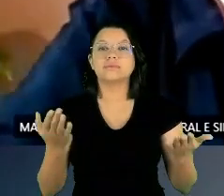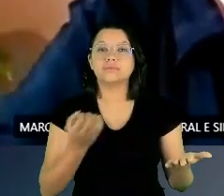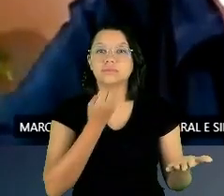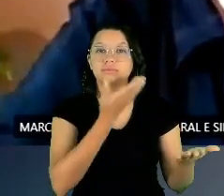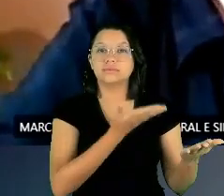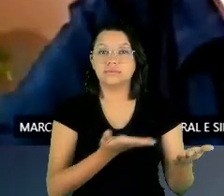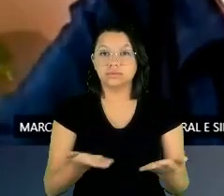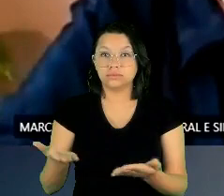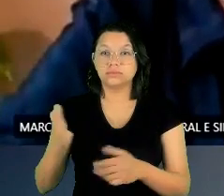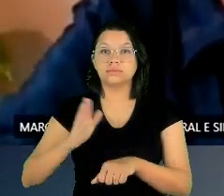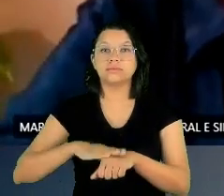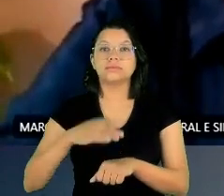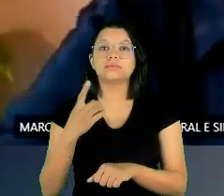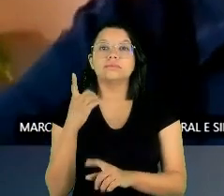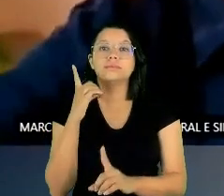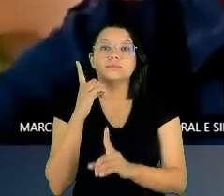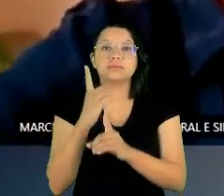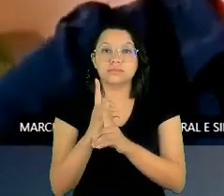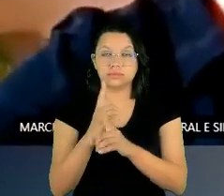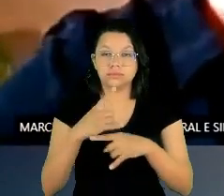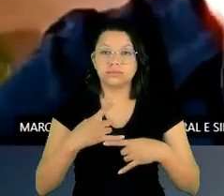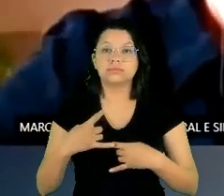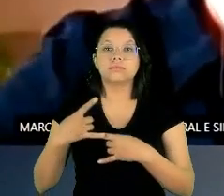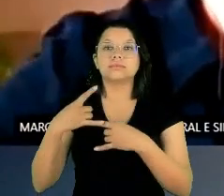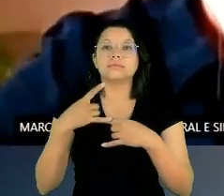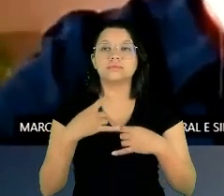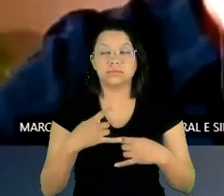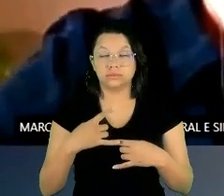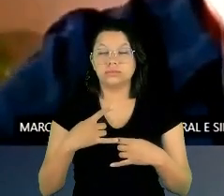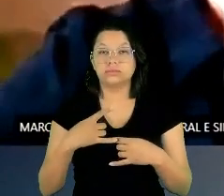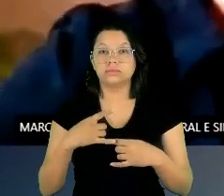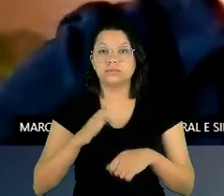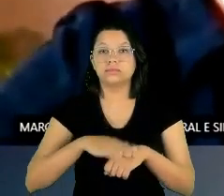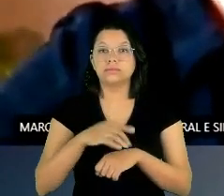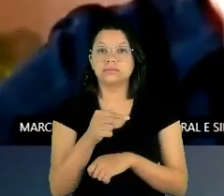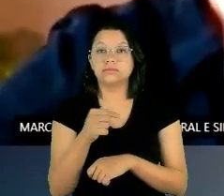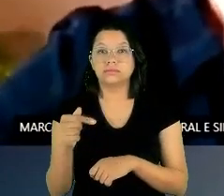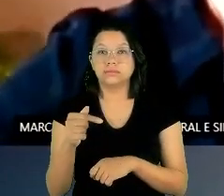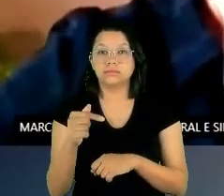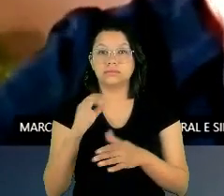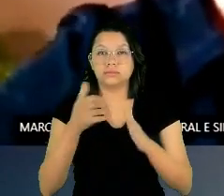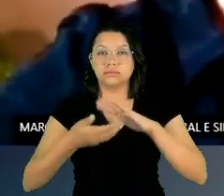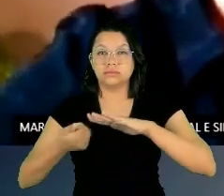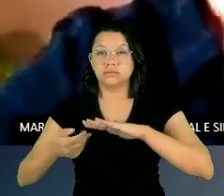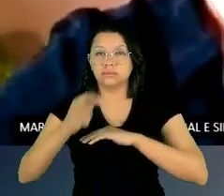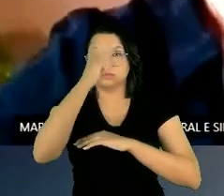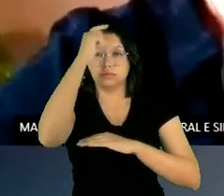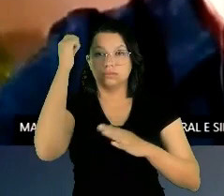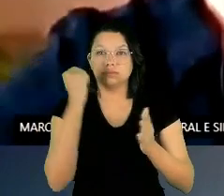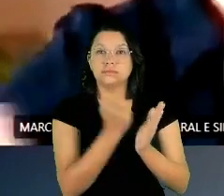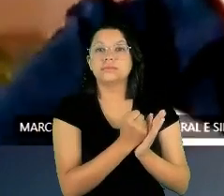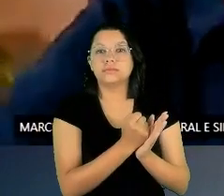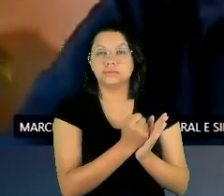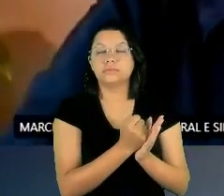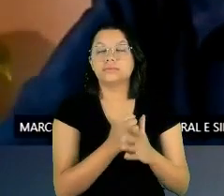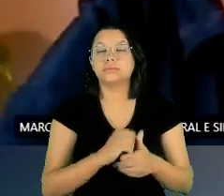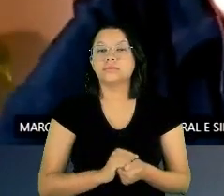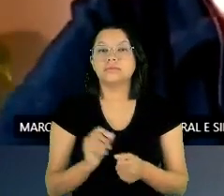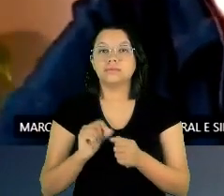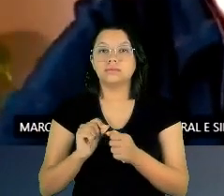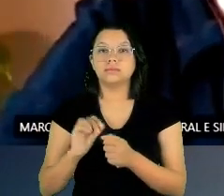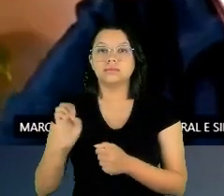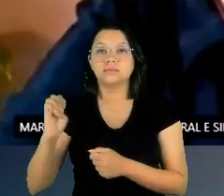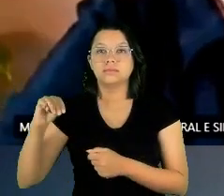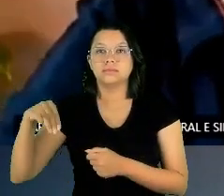Bom dia a todos, bem-vindos a mais um webinar da semana Desnudando Estereótipos, uma